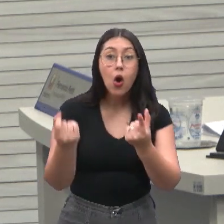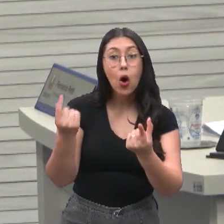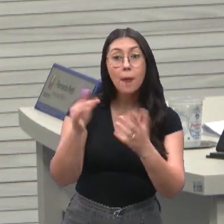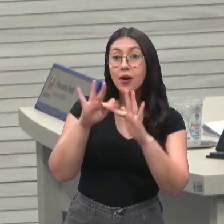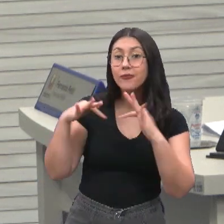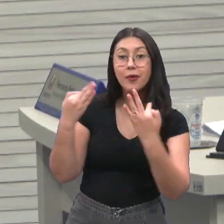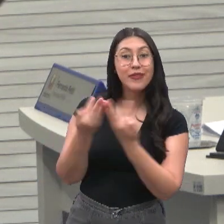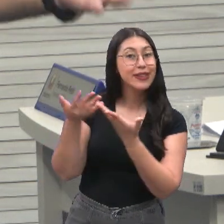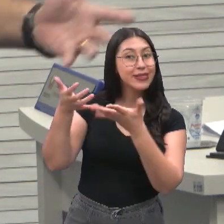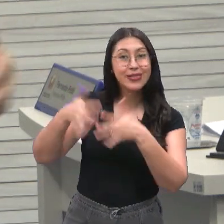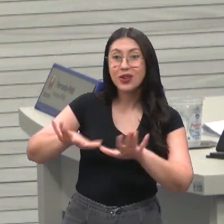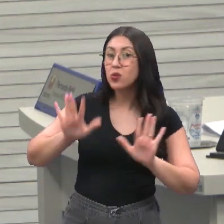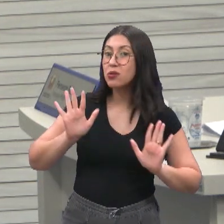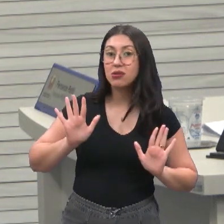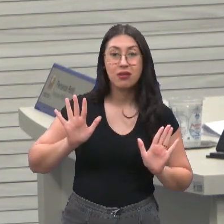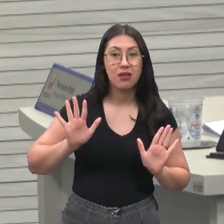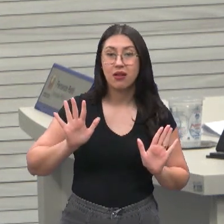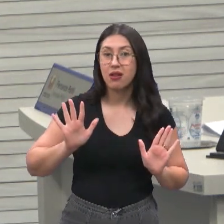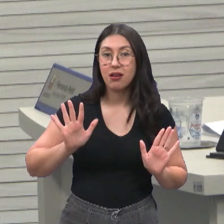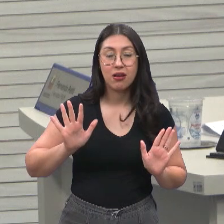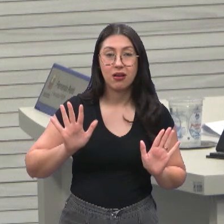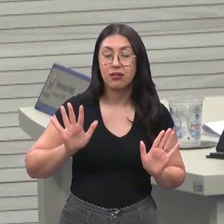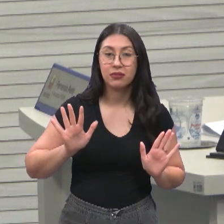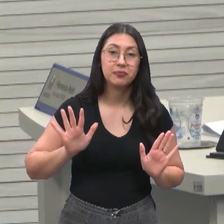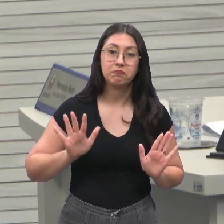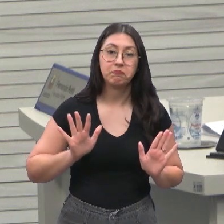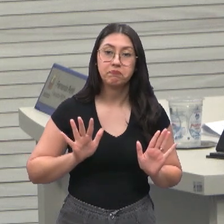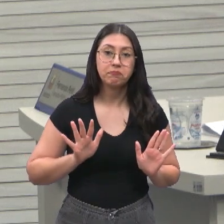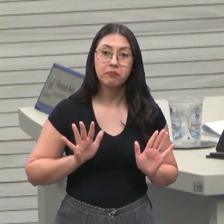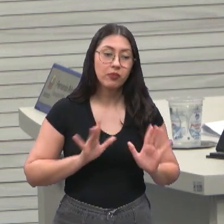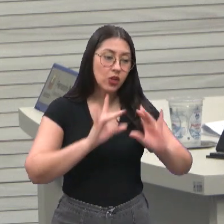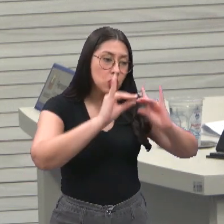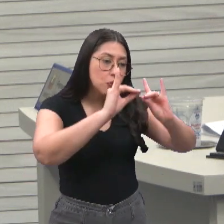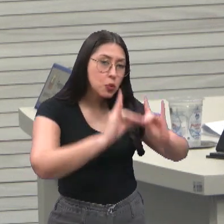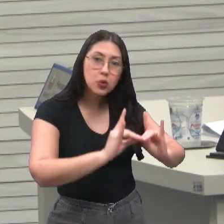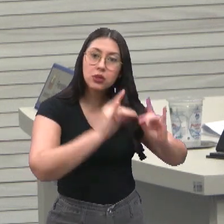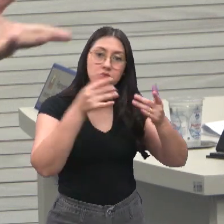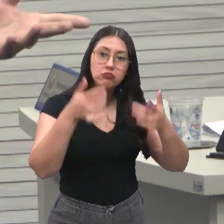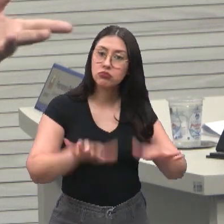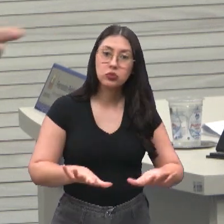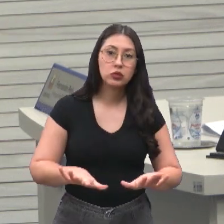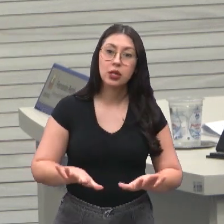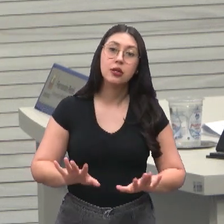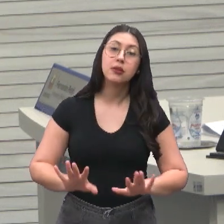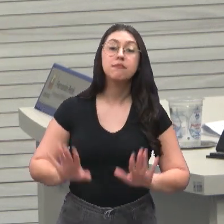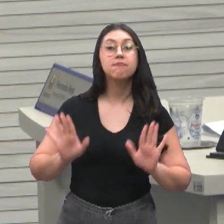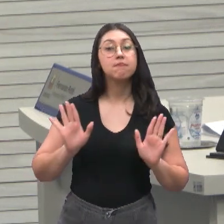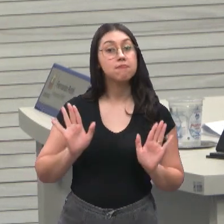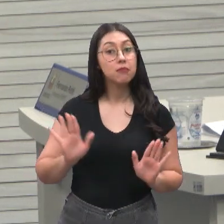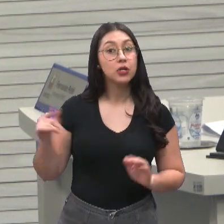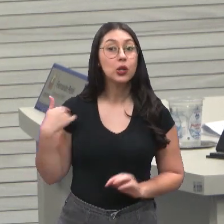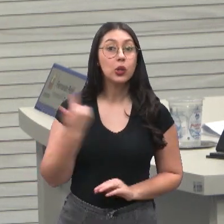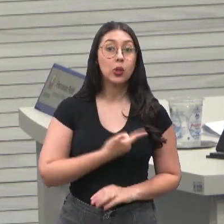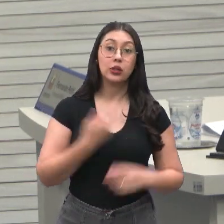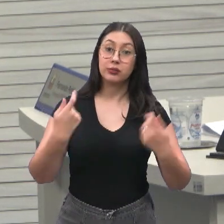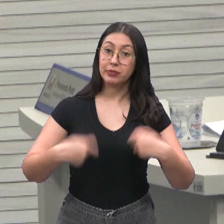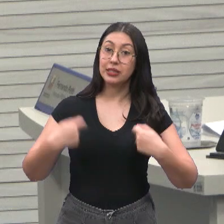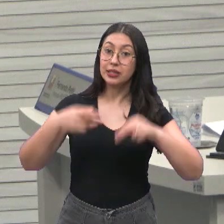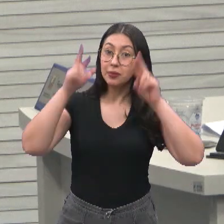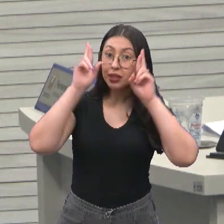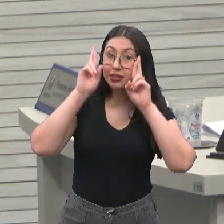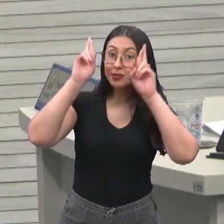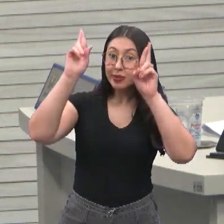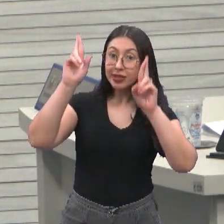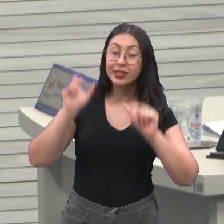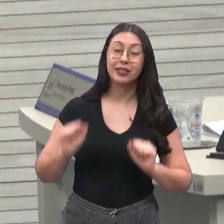outra forma, por não sepultar o seu filho, né, mas nós precisamos respeitar isso também. Mas a